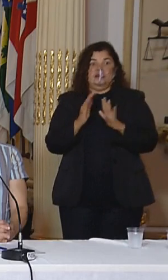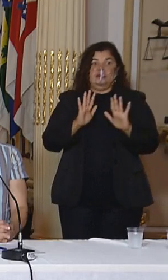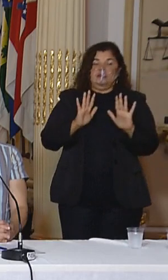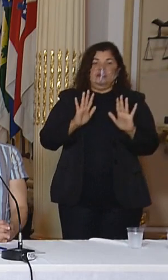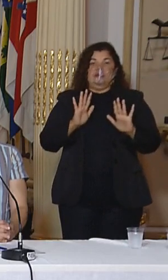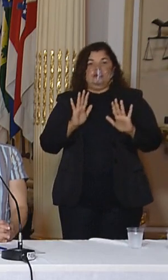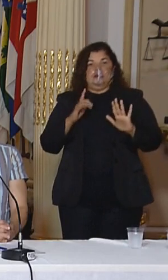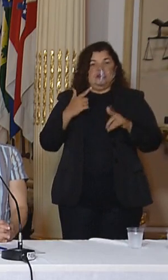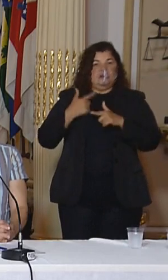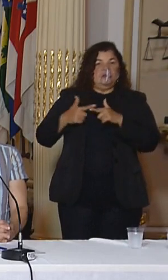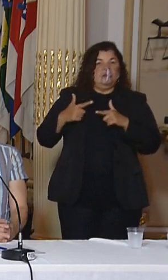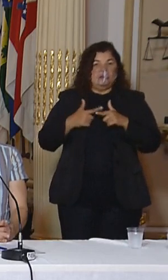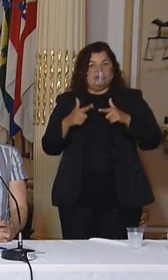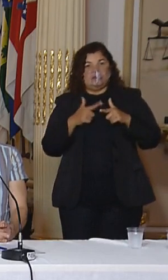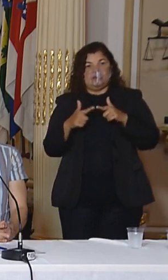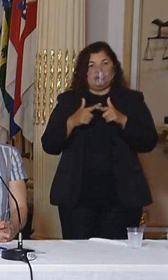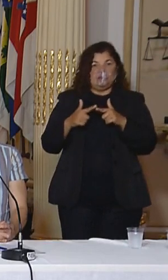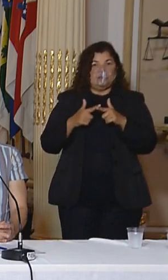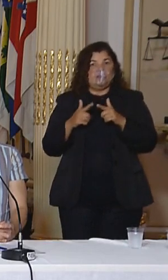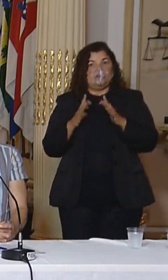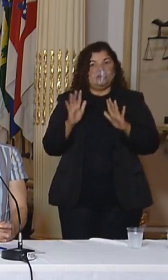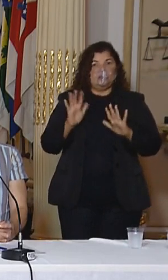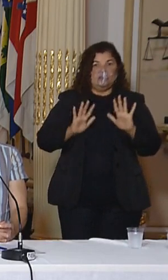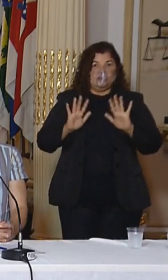teve algumas reações, né,